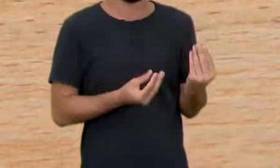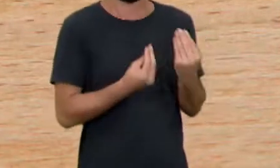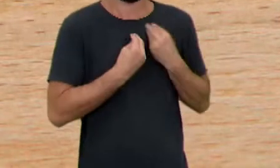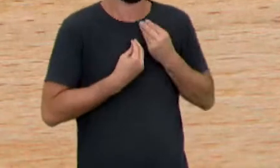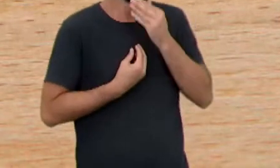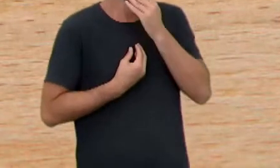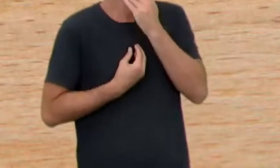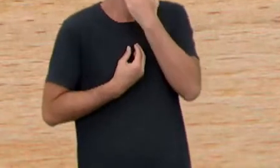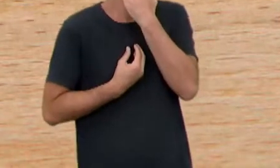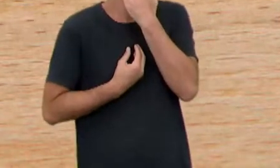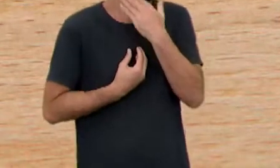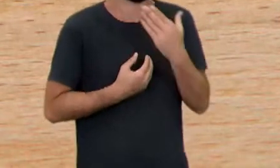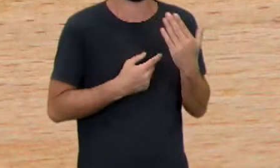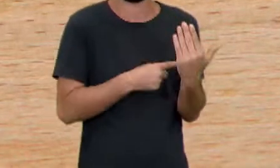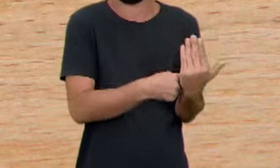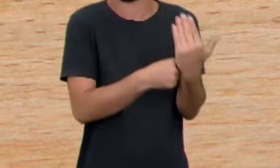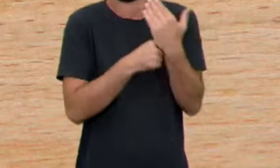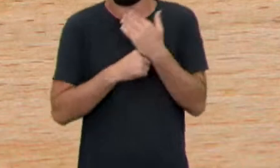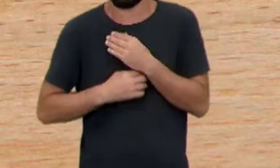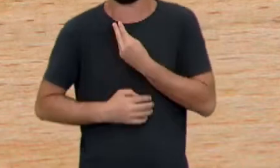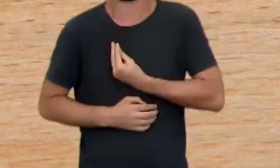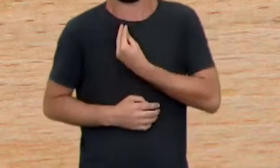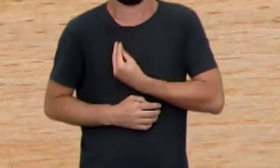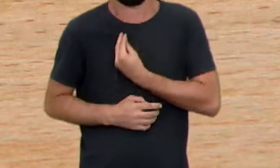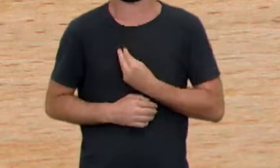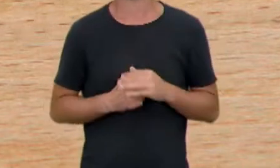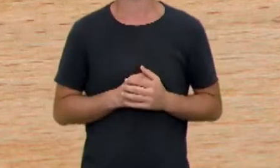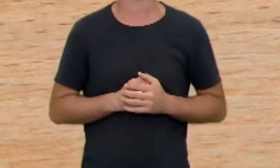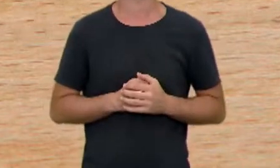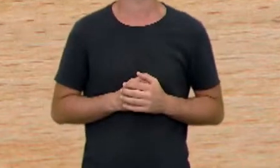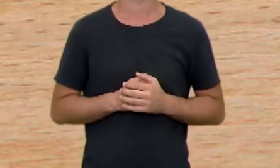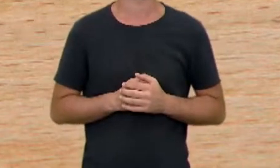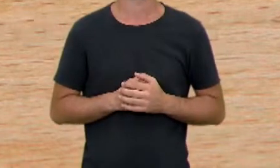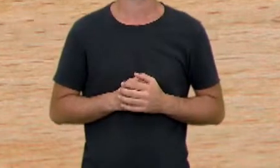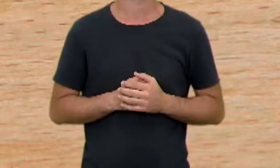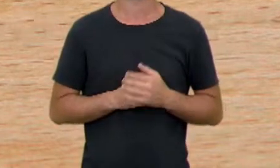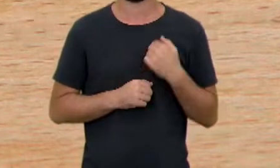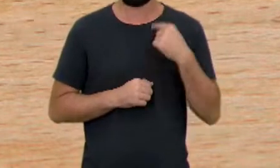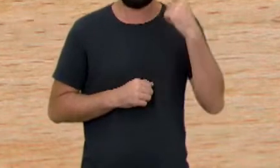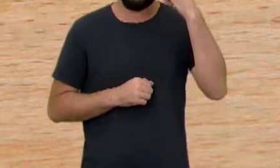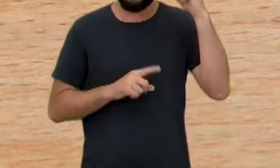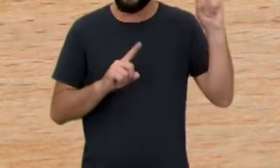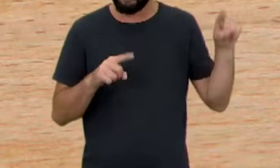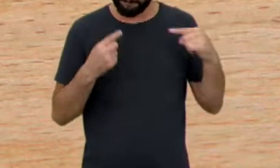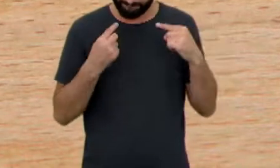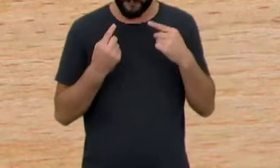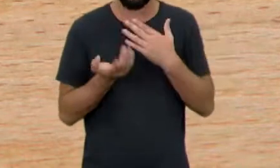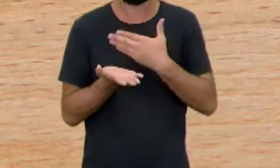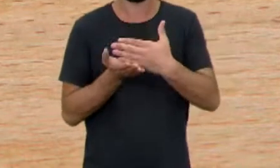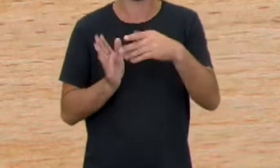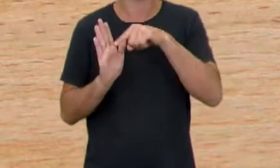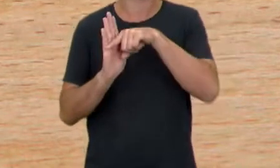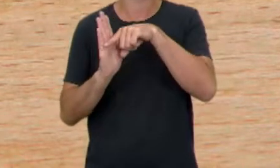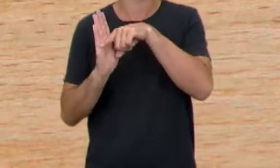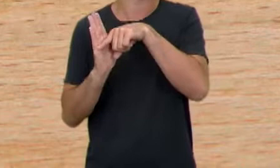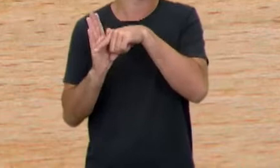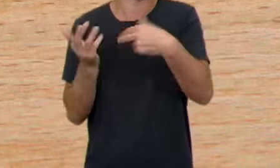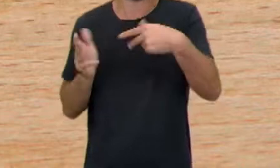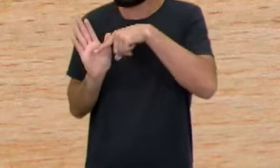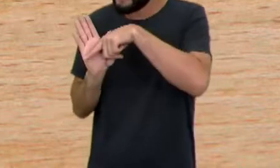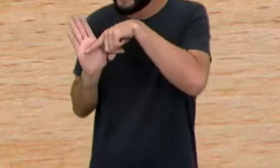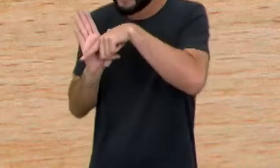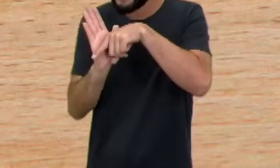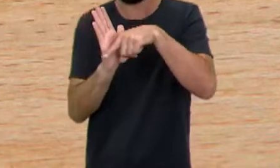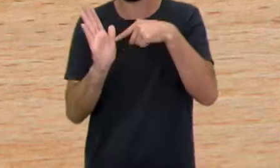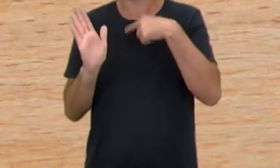momento árduo da vida, eu comecei a fazer uma pesquisa, né, e a proteção animal já era